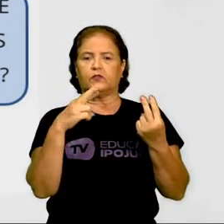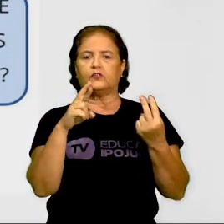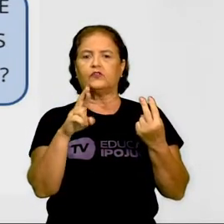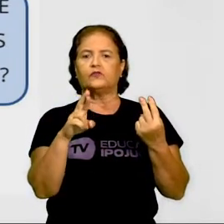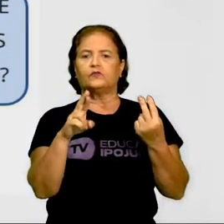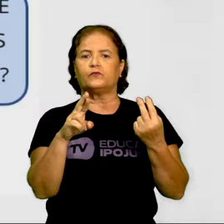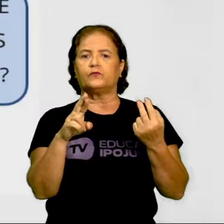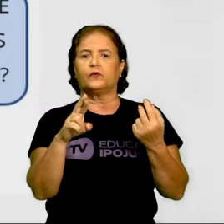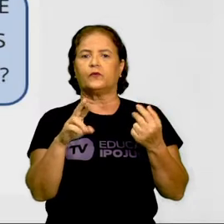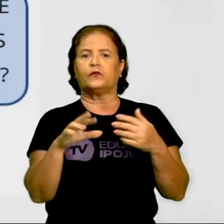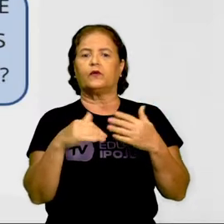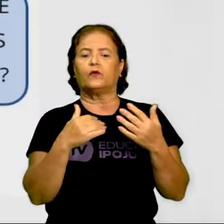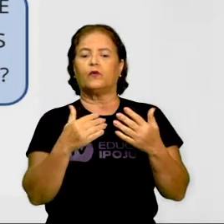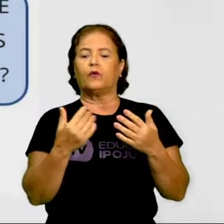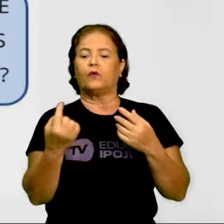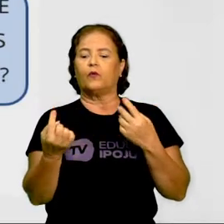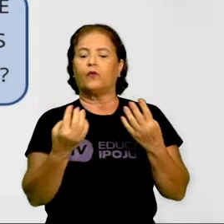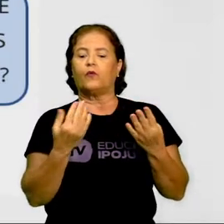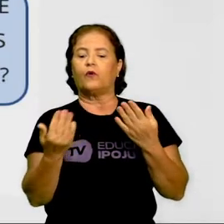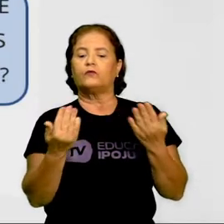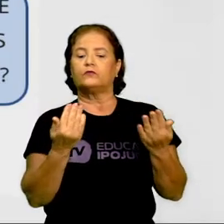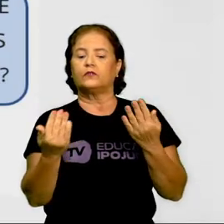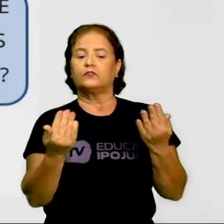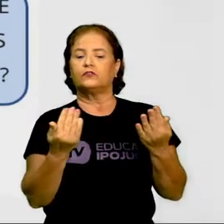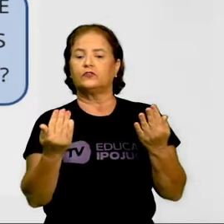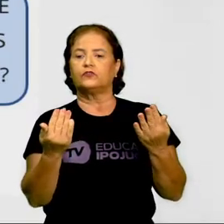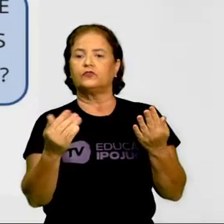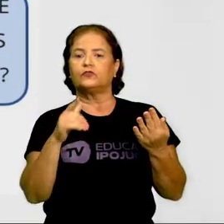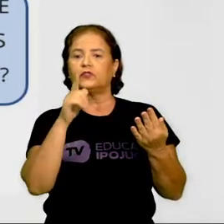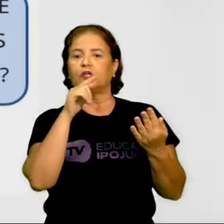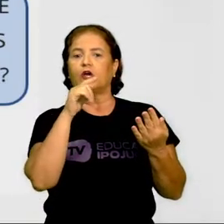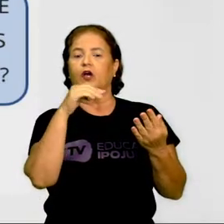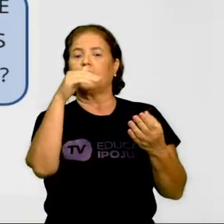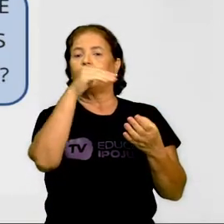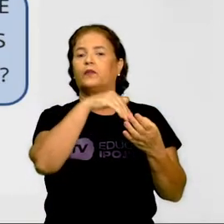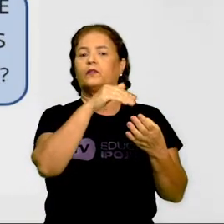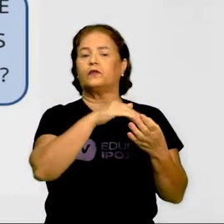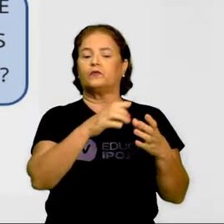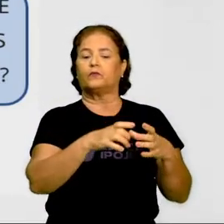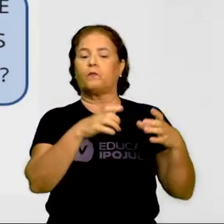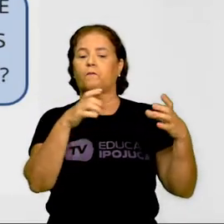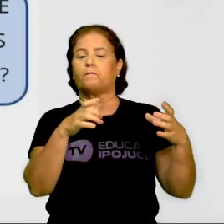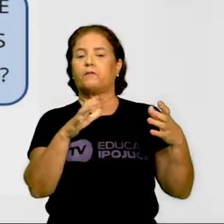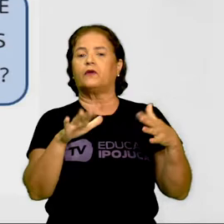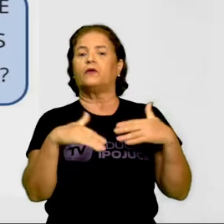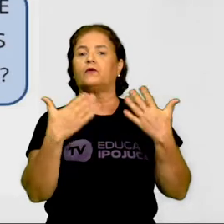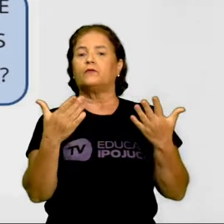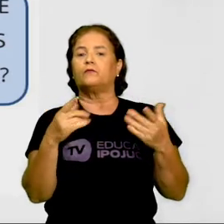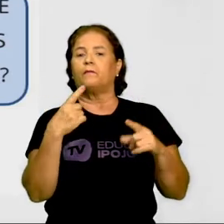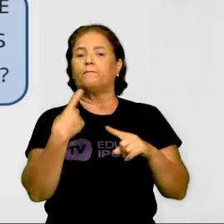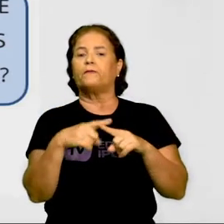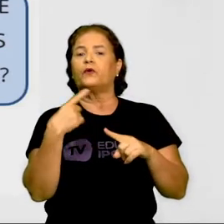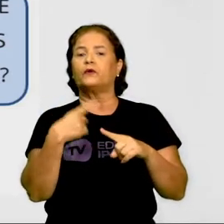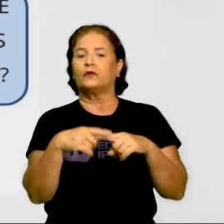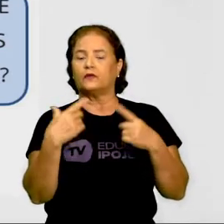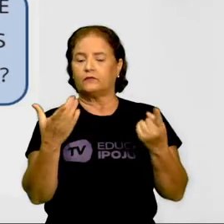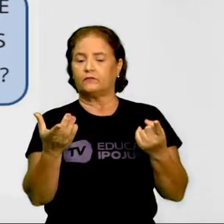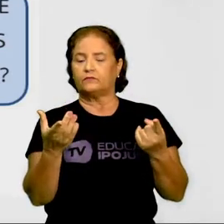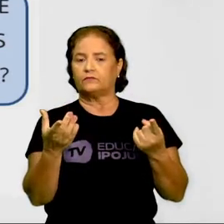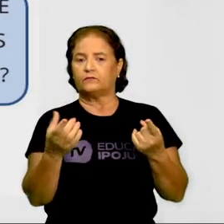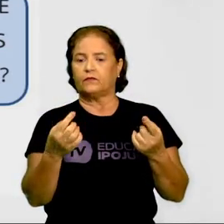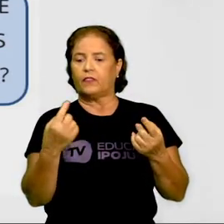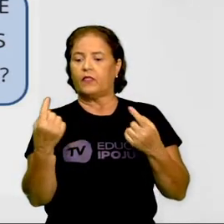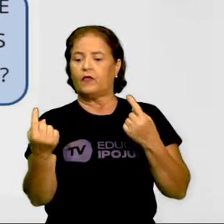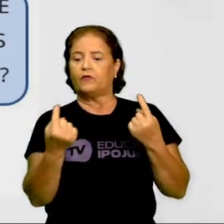respondam: em qual delas cabe mais água? E por quê? E aí, qual dessas